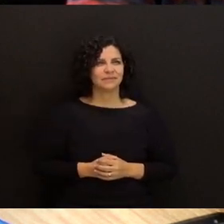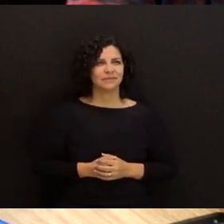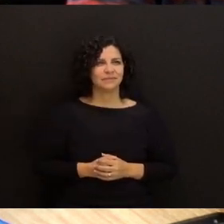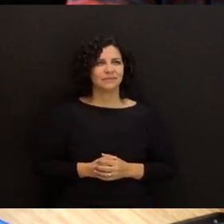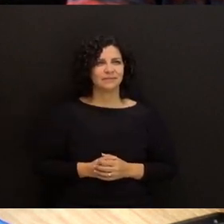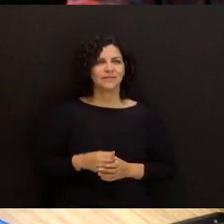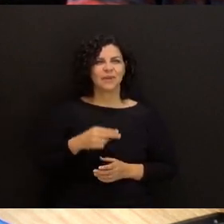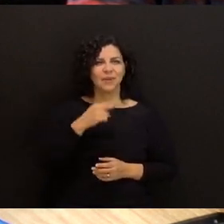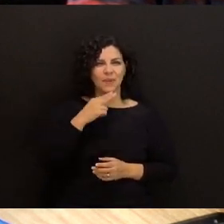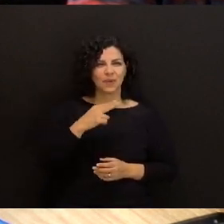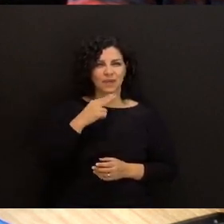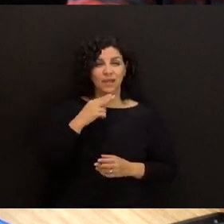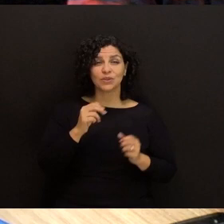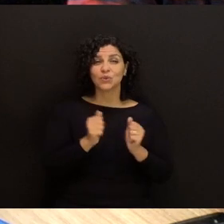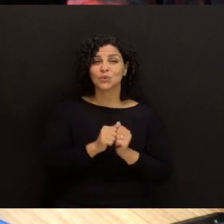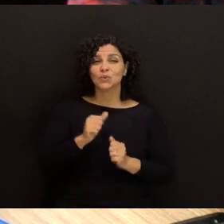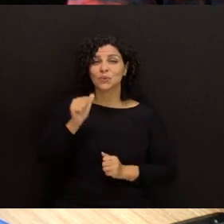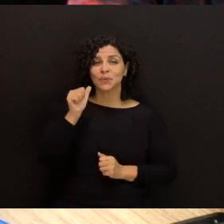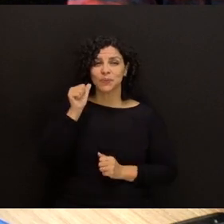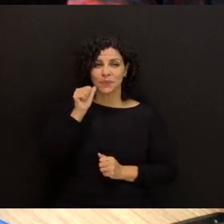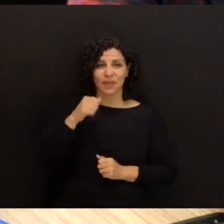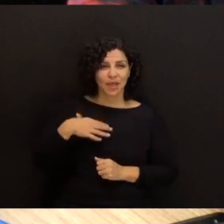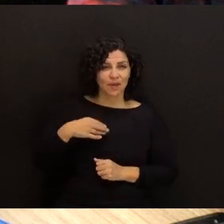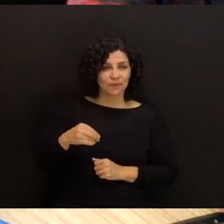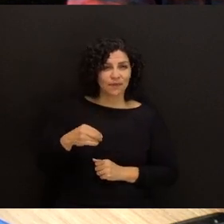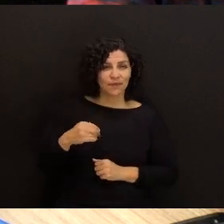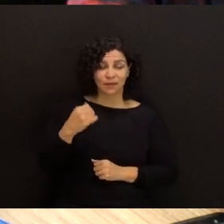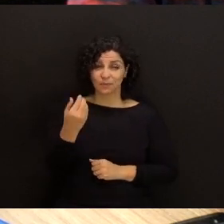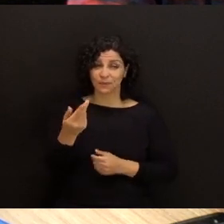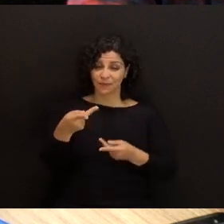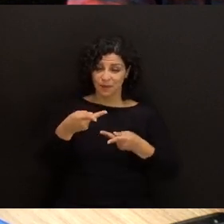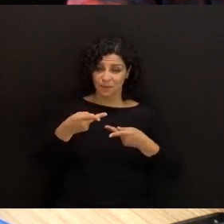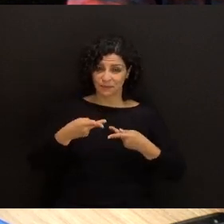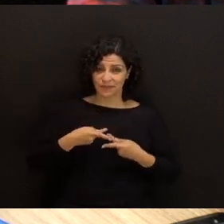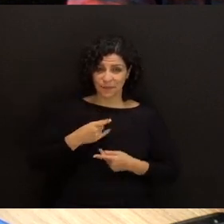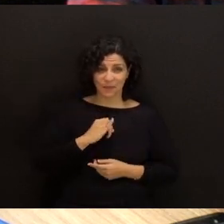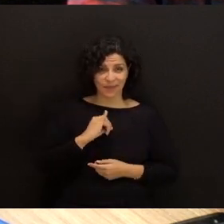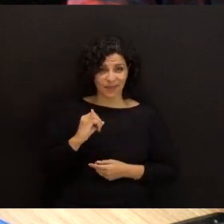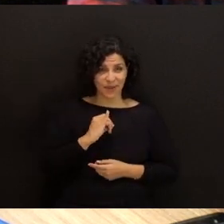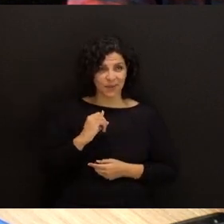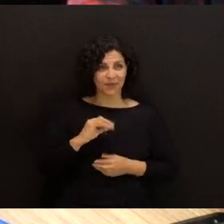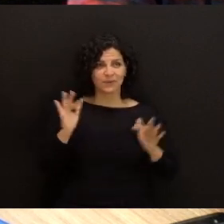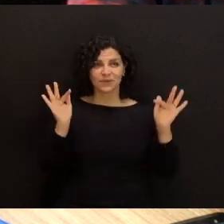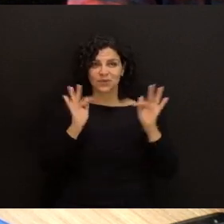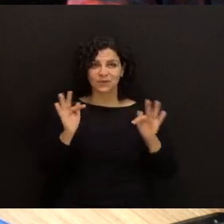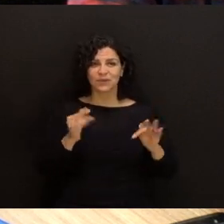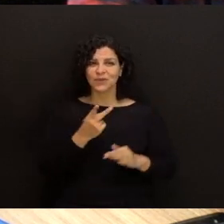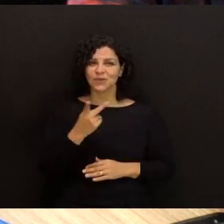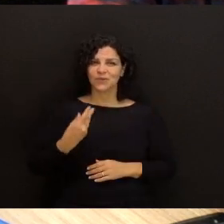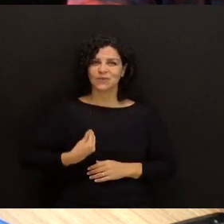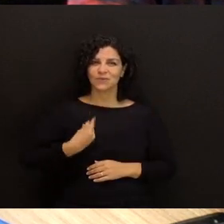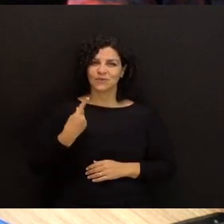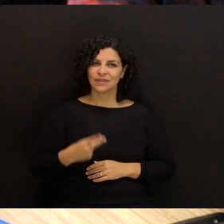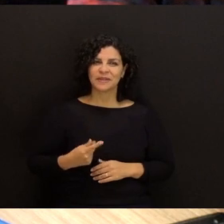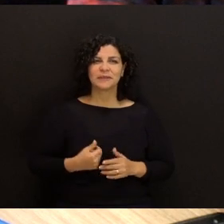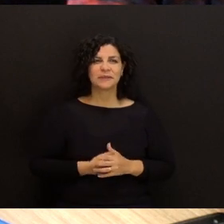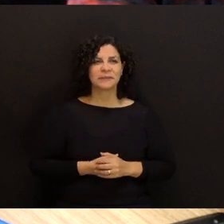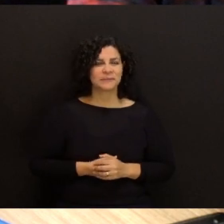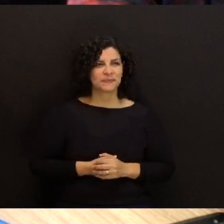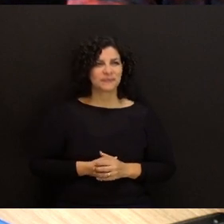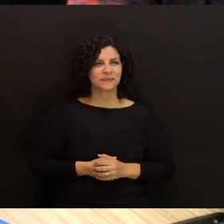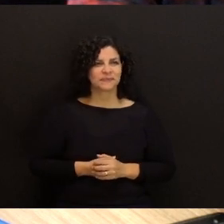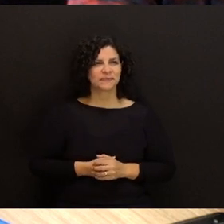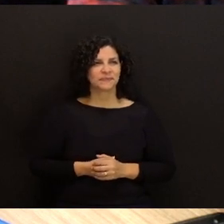meu neto com minha filha vieram aqui no gabinete aqui dá um oi para mim então muito feliz com isso e